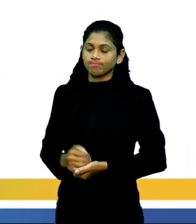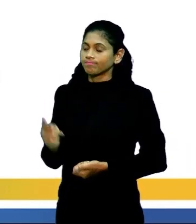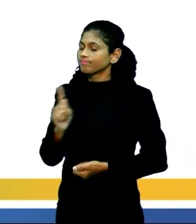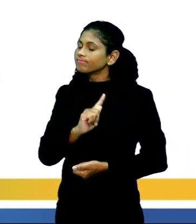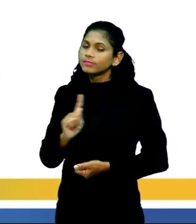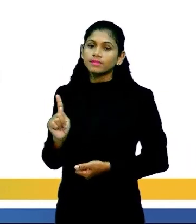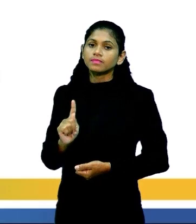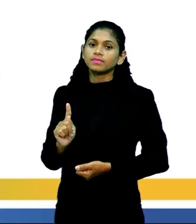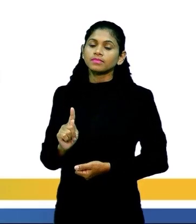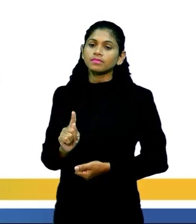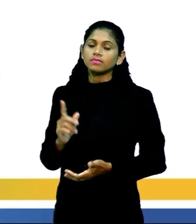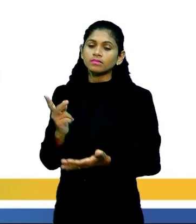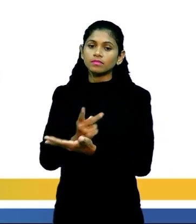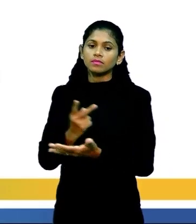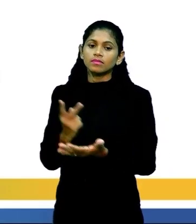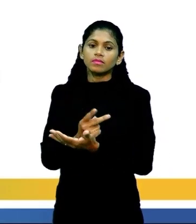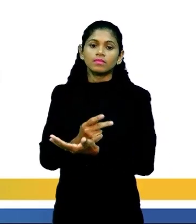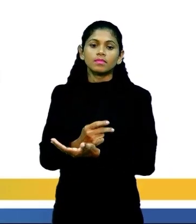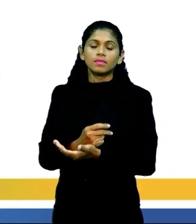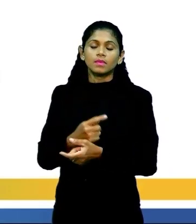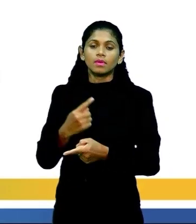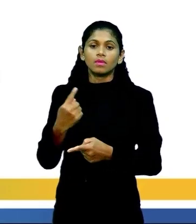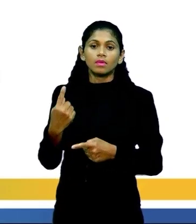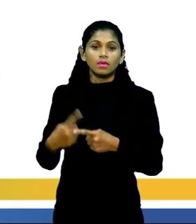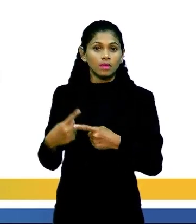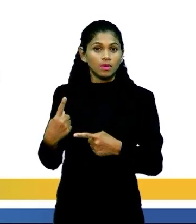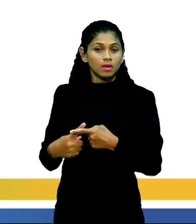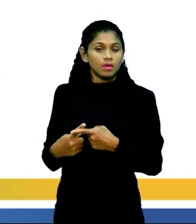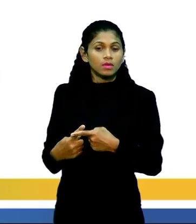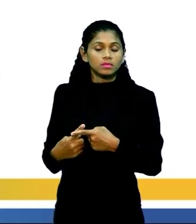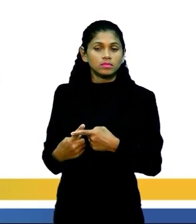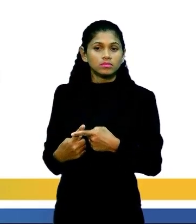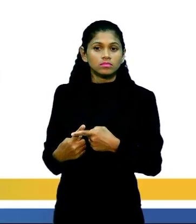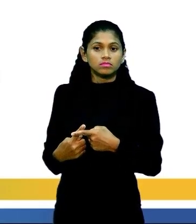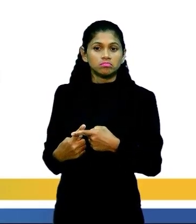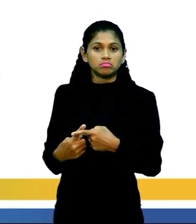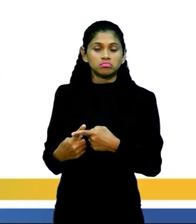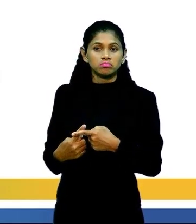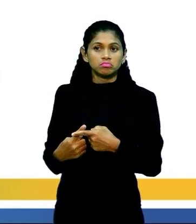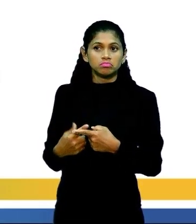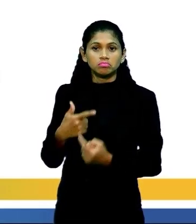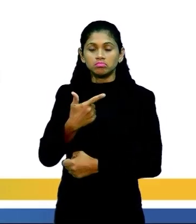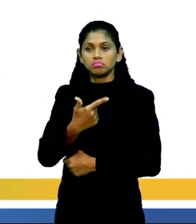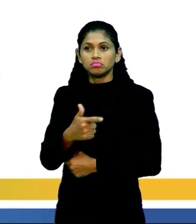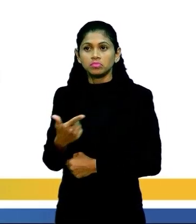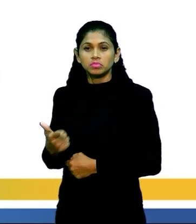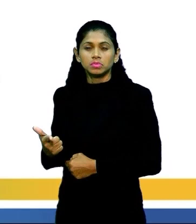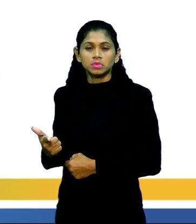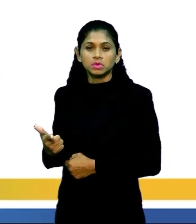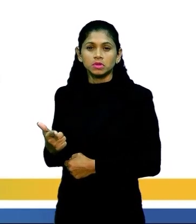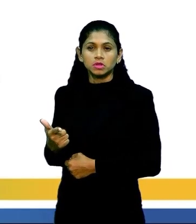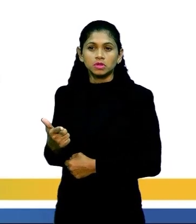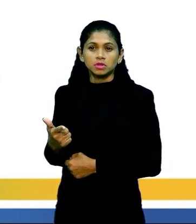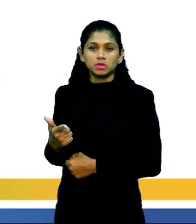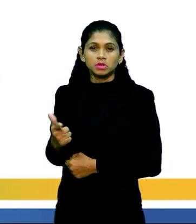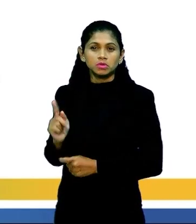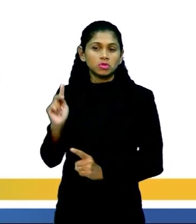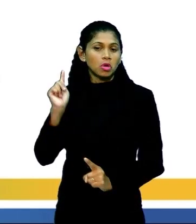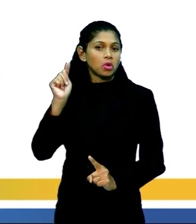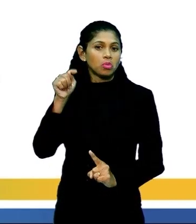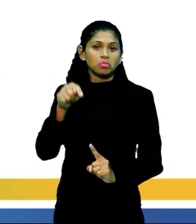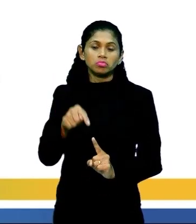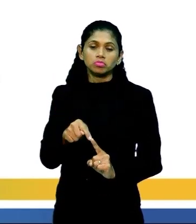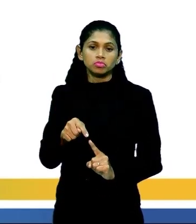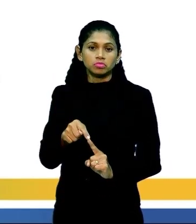Não seria essa alternativa, né? Exatamente porque não existe algo indicando que